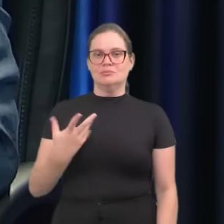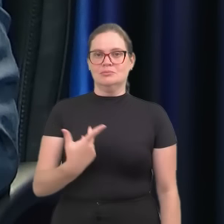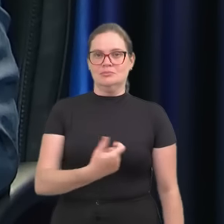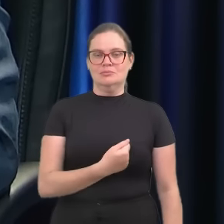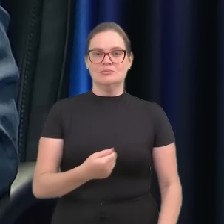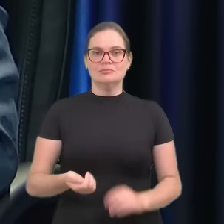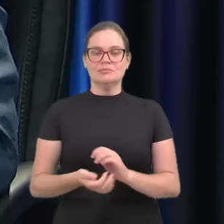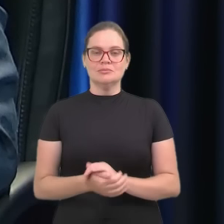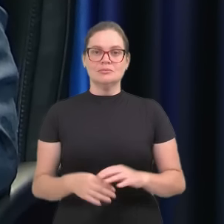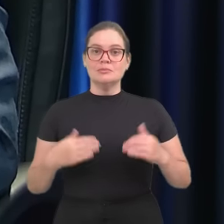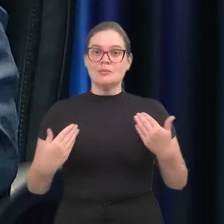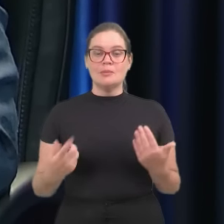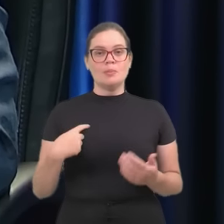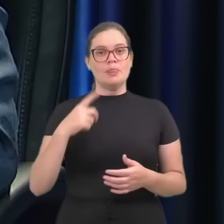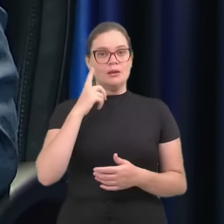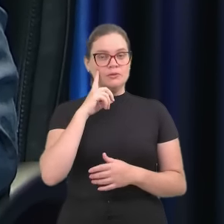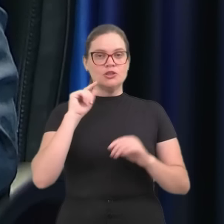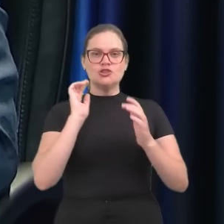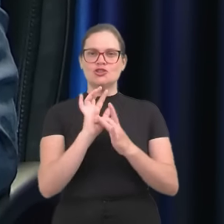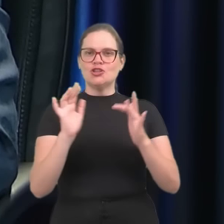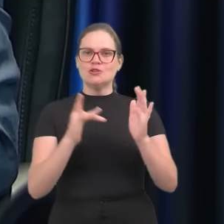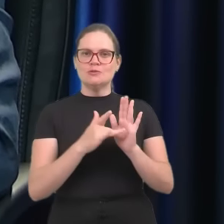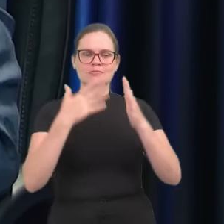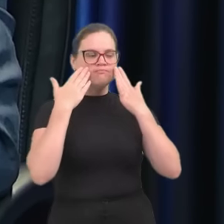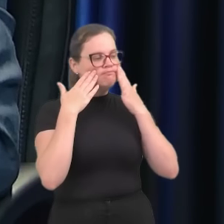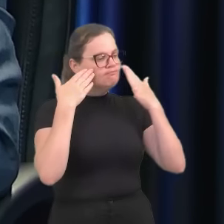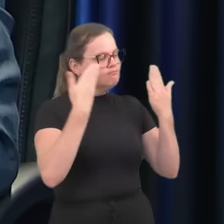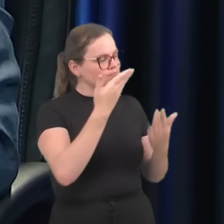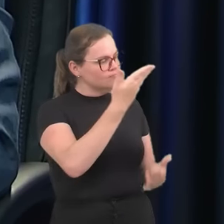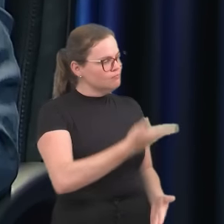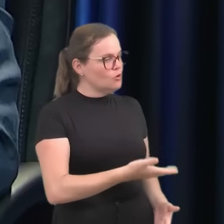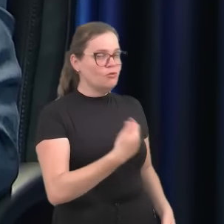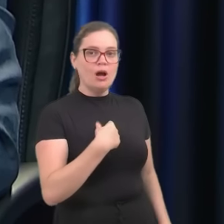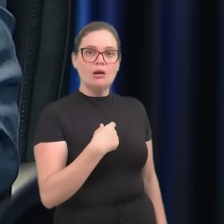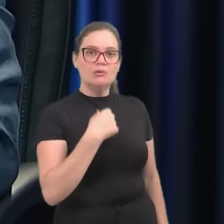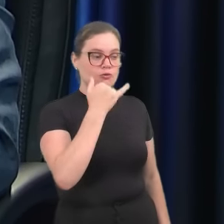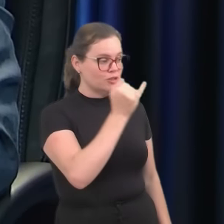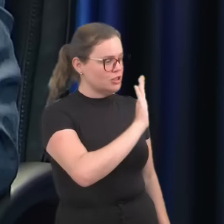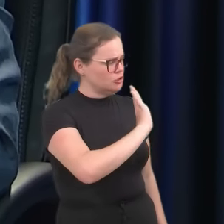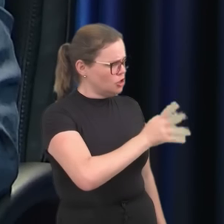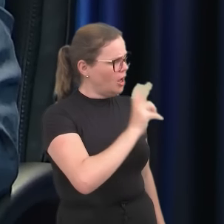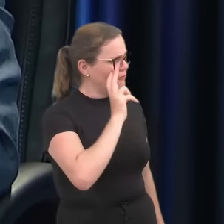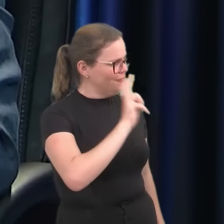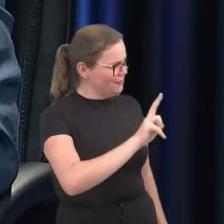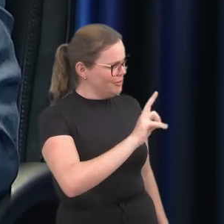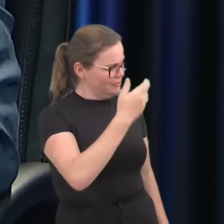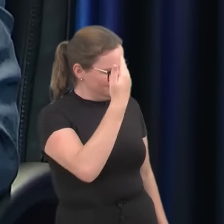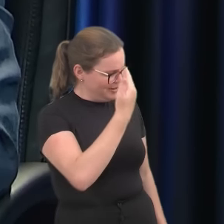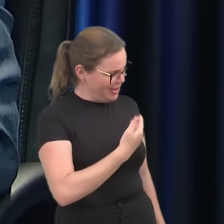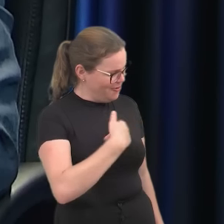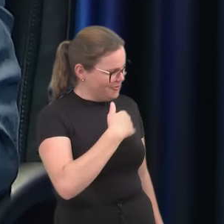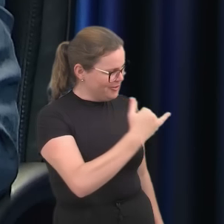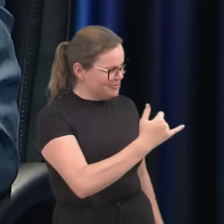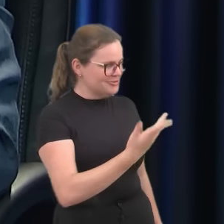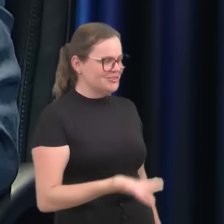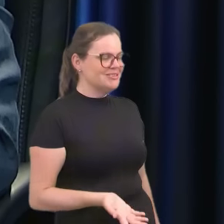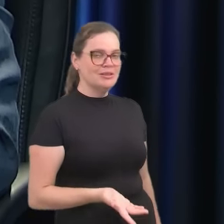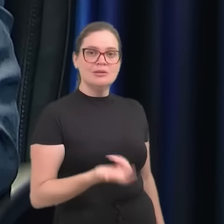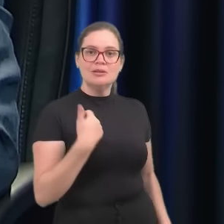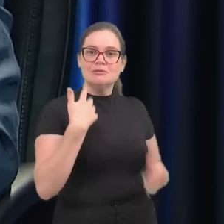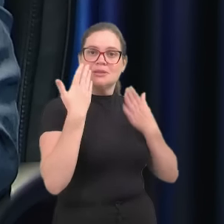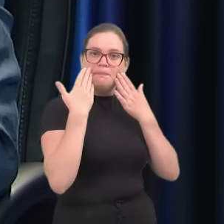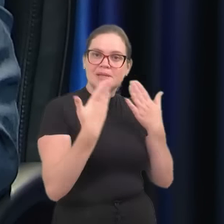adorou. Ali aconteceu a salvação. Então veja bem, Jesus ali se revelou a ele. Tu já o